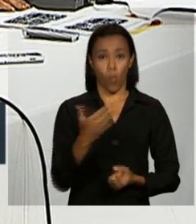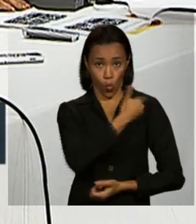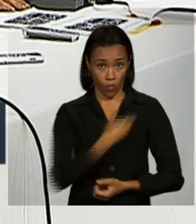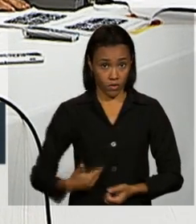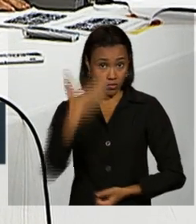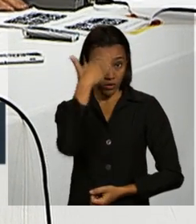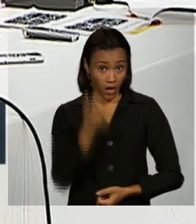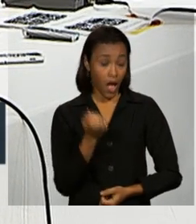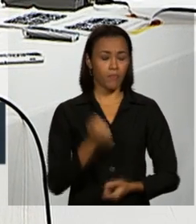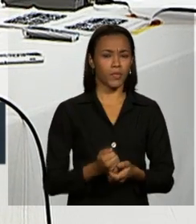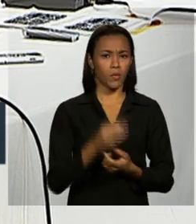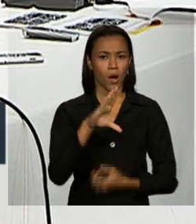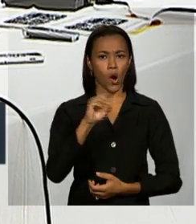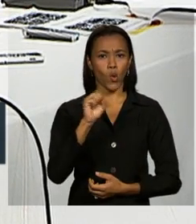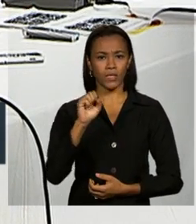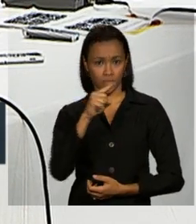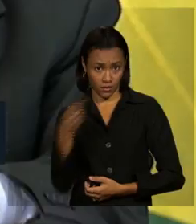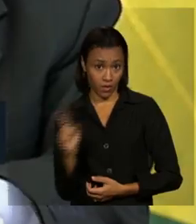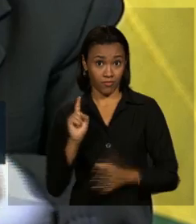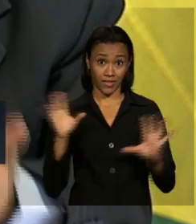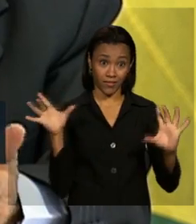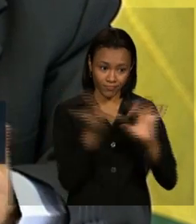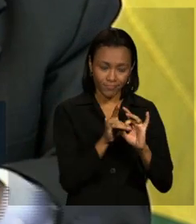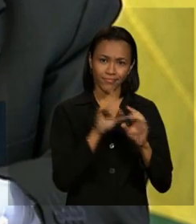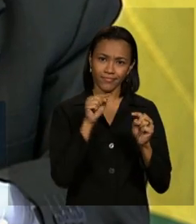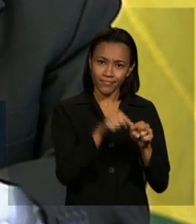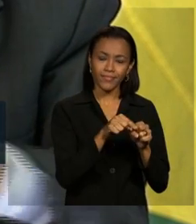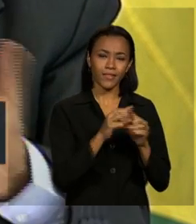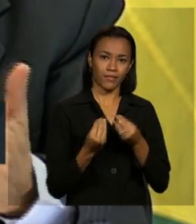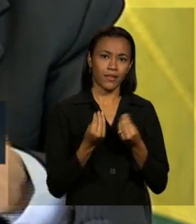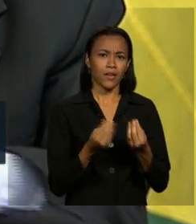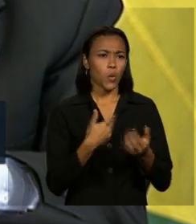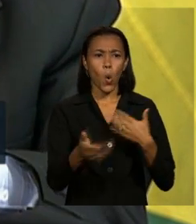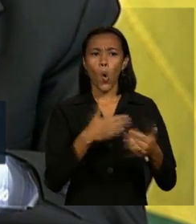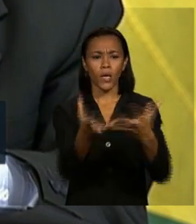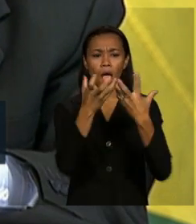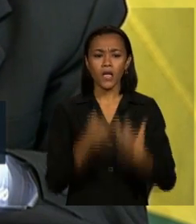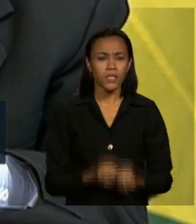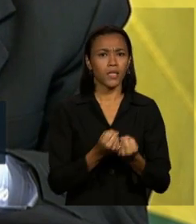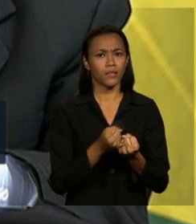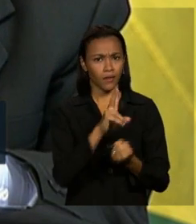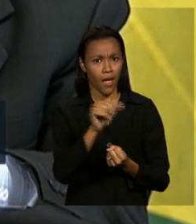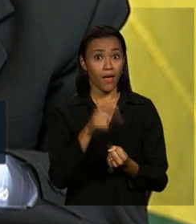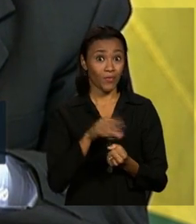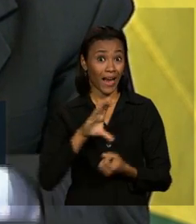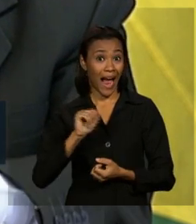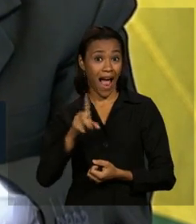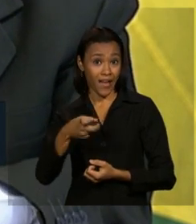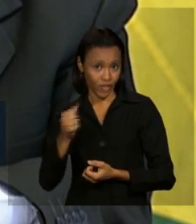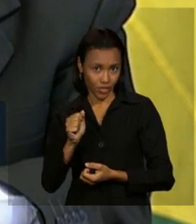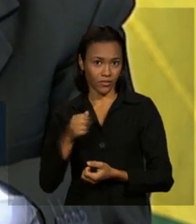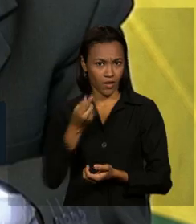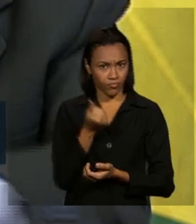eh uma concessão com essa característica a a essa concessão como a qualquer outra está associado a um fluxo de caixa